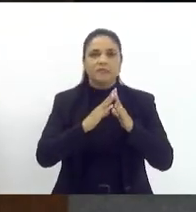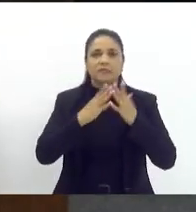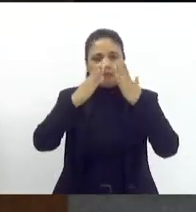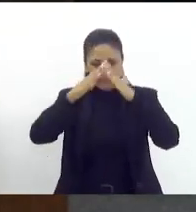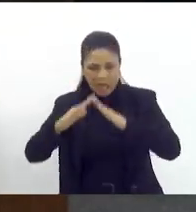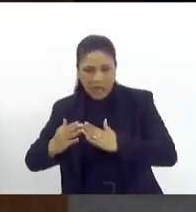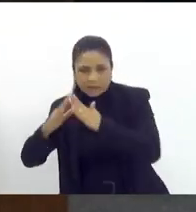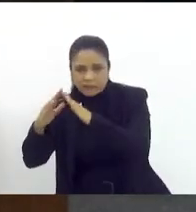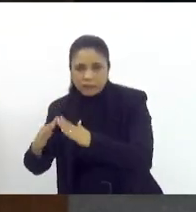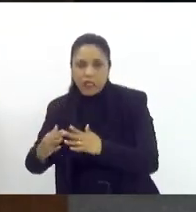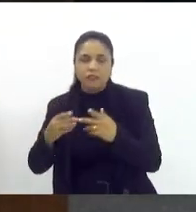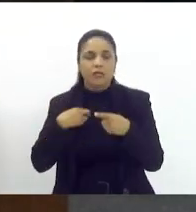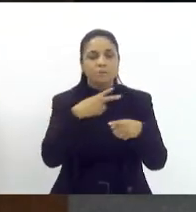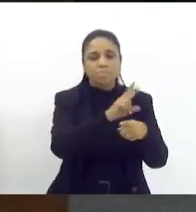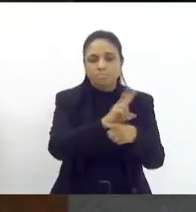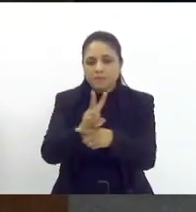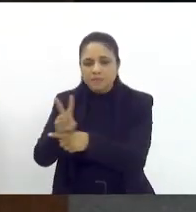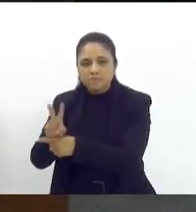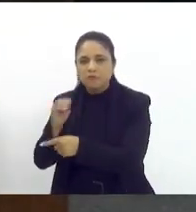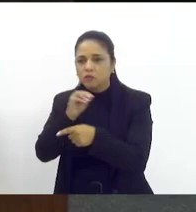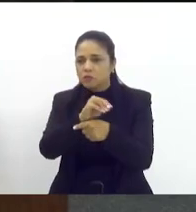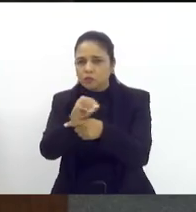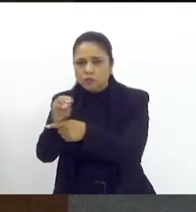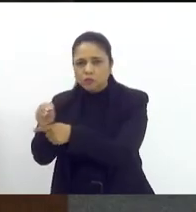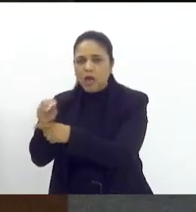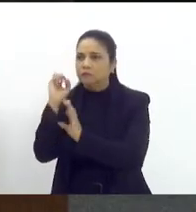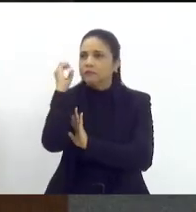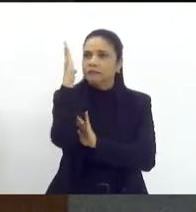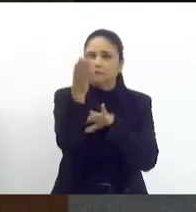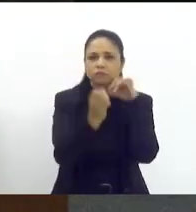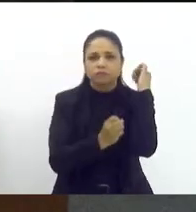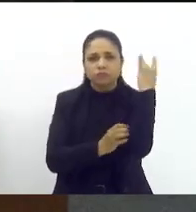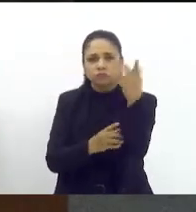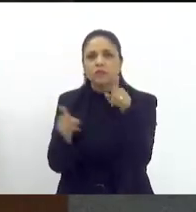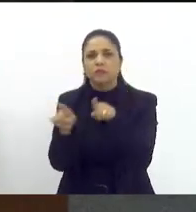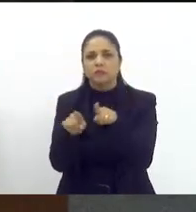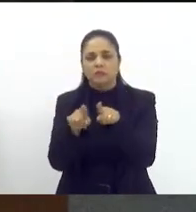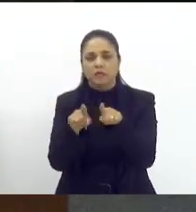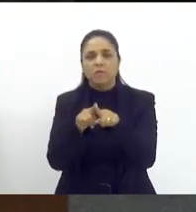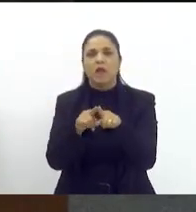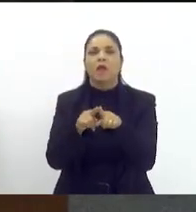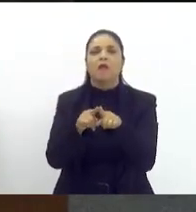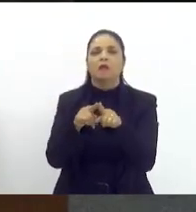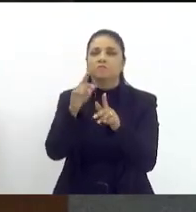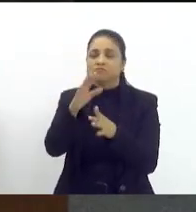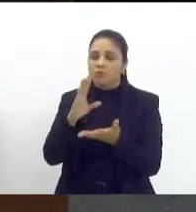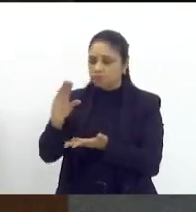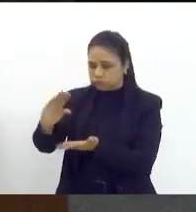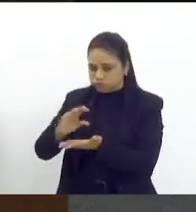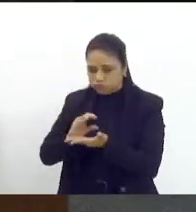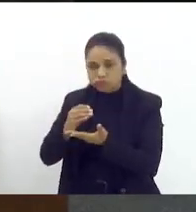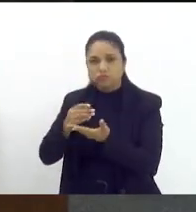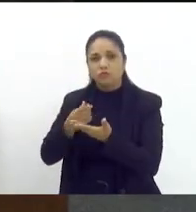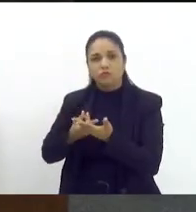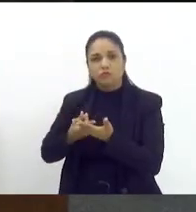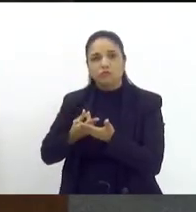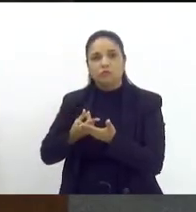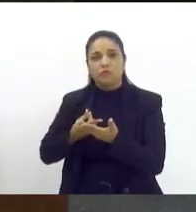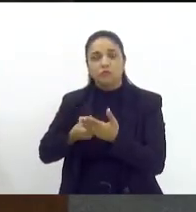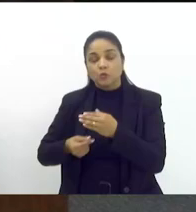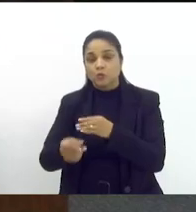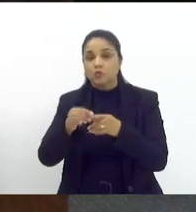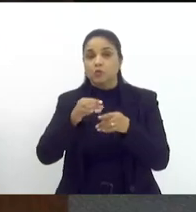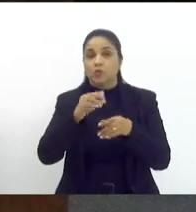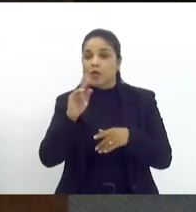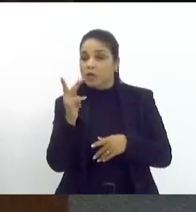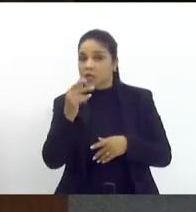em preservação e Conservação ambiental e também a provisão de recursos naturais como os recursos hídricos